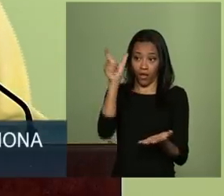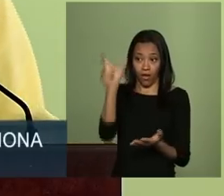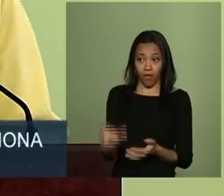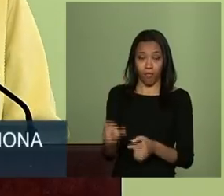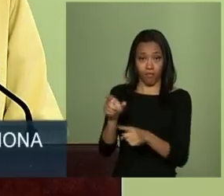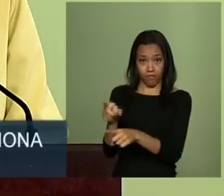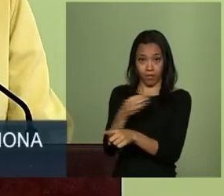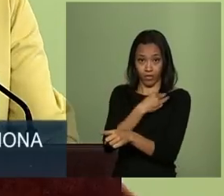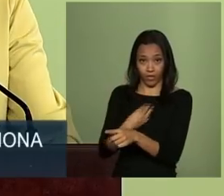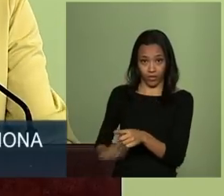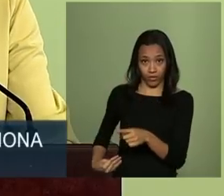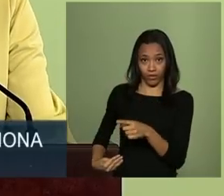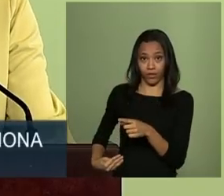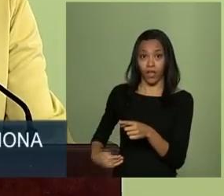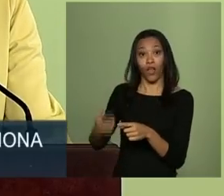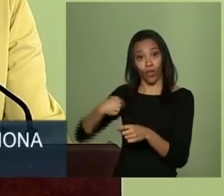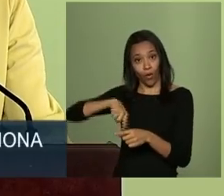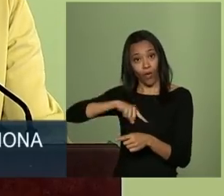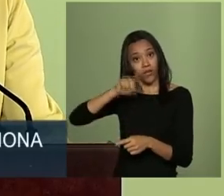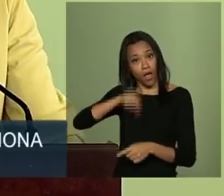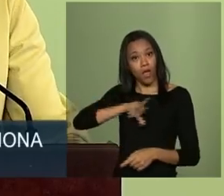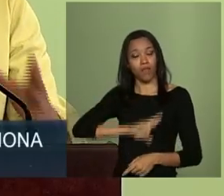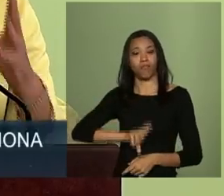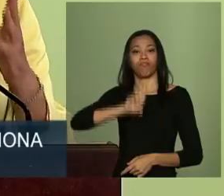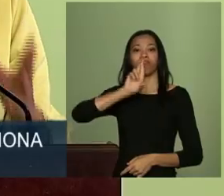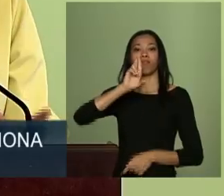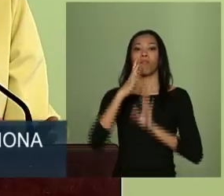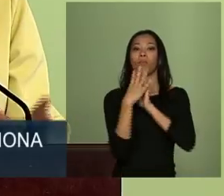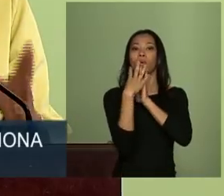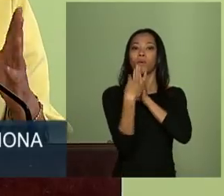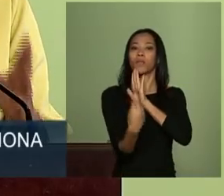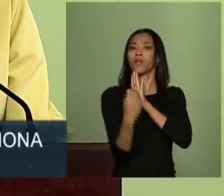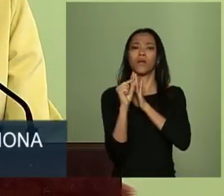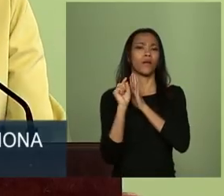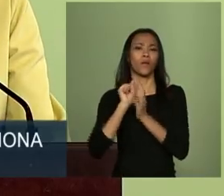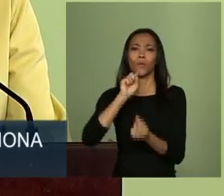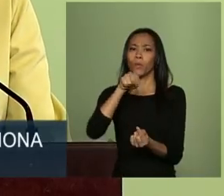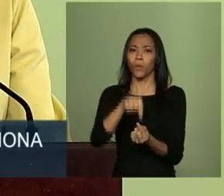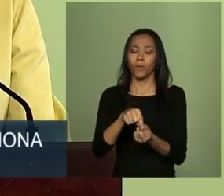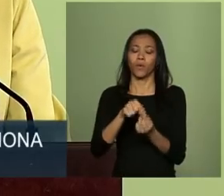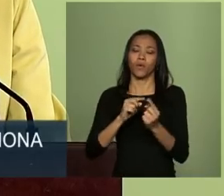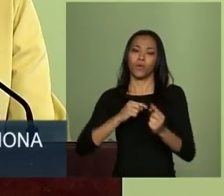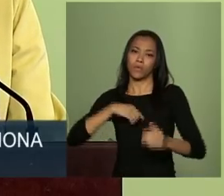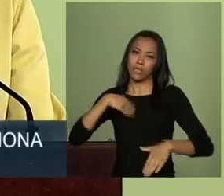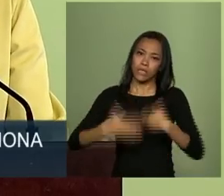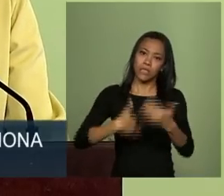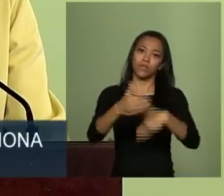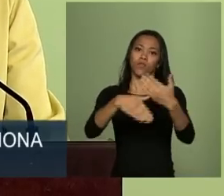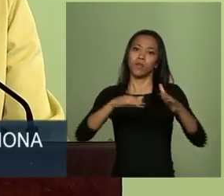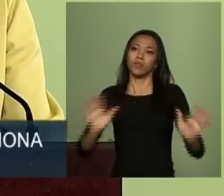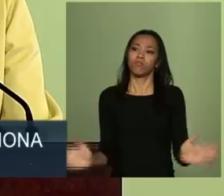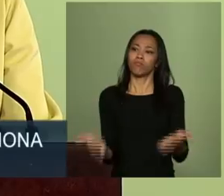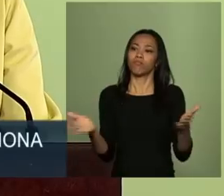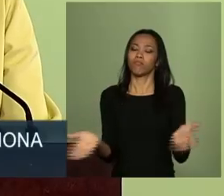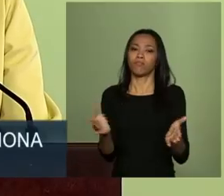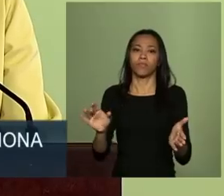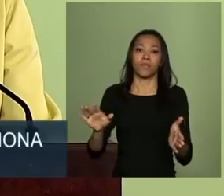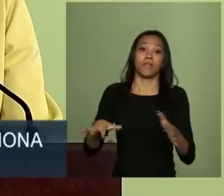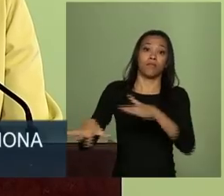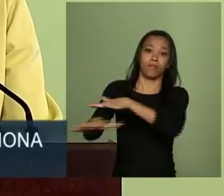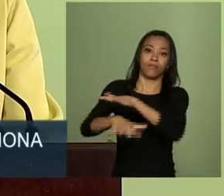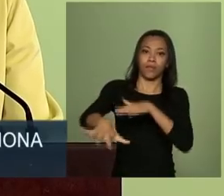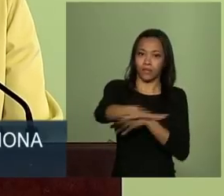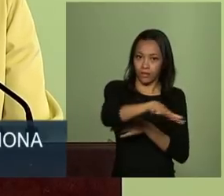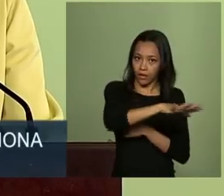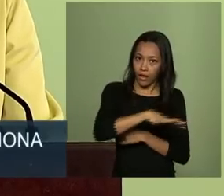acho que nós podemos ser uma referência para o desenvolvimento sustentável dos setores cuja base